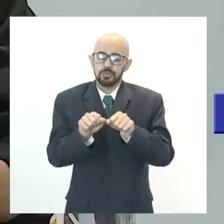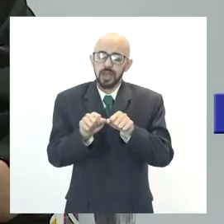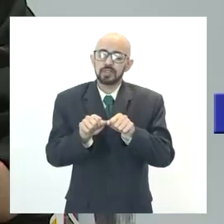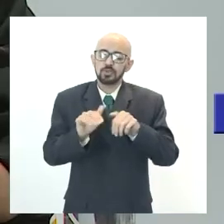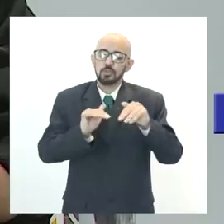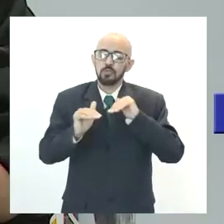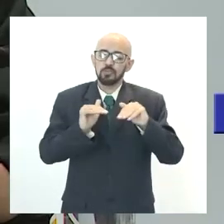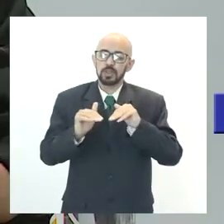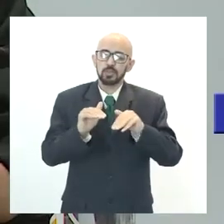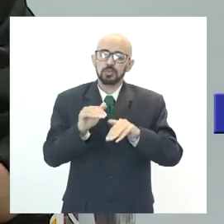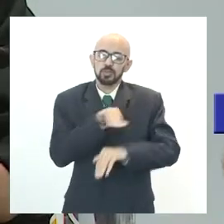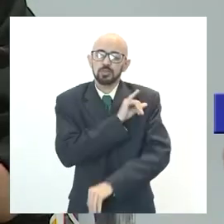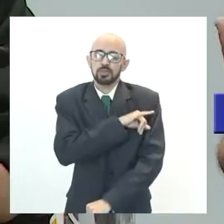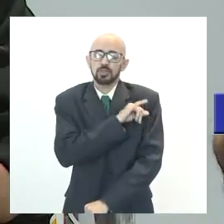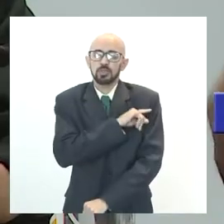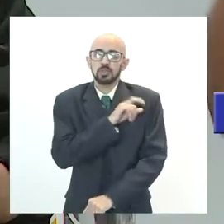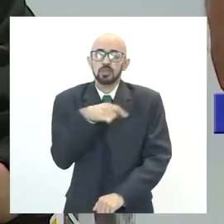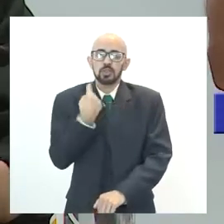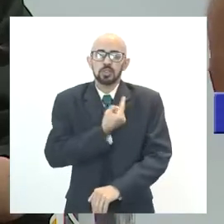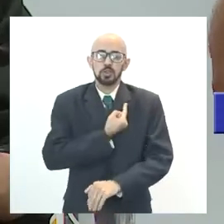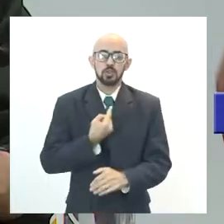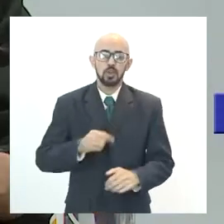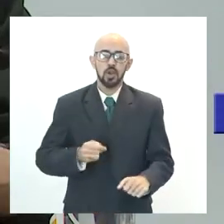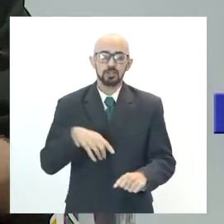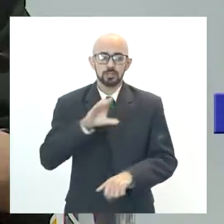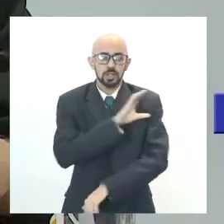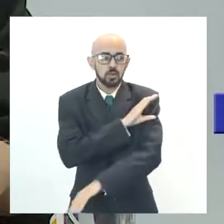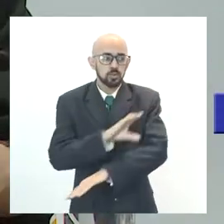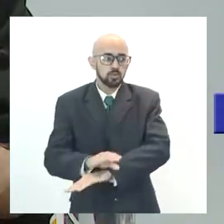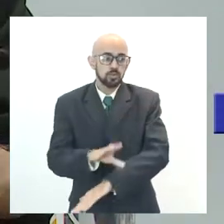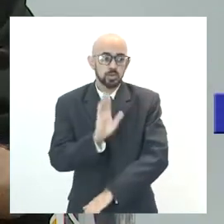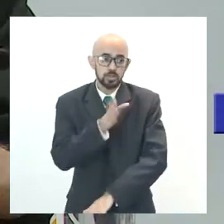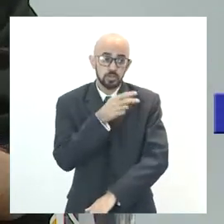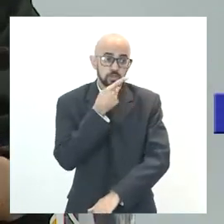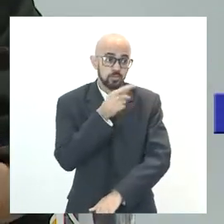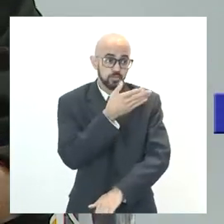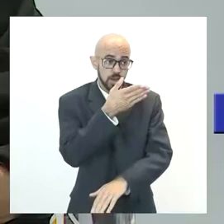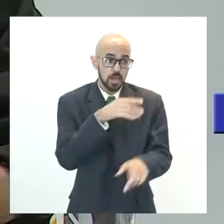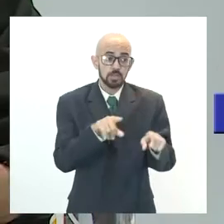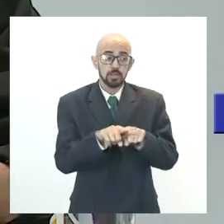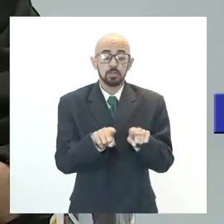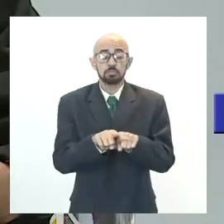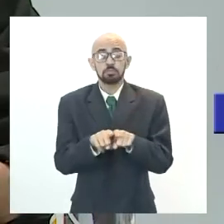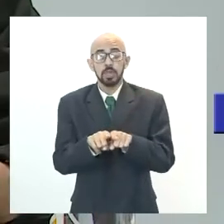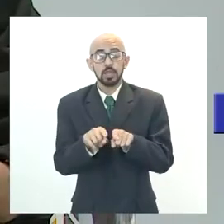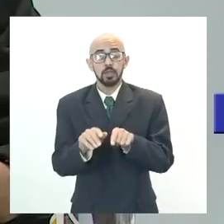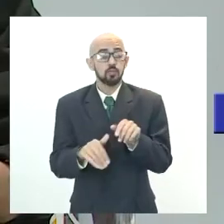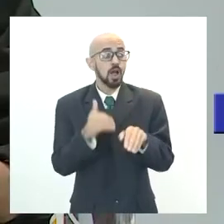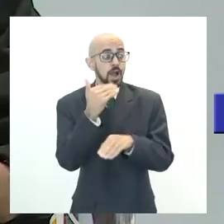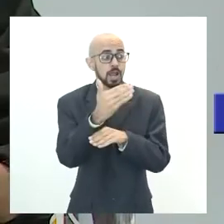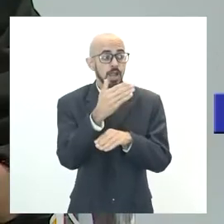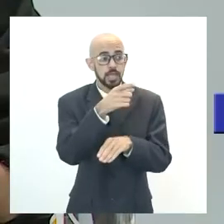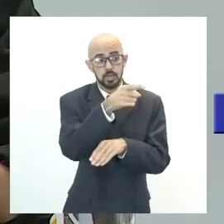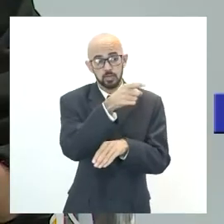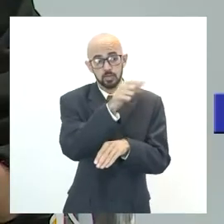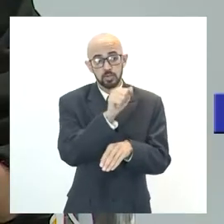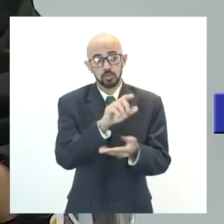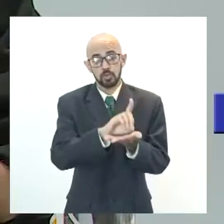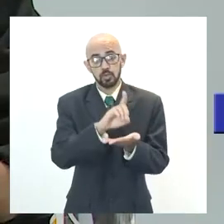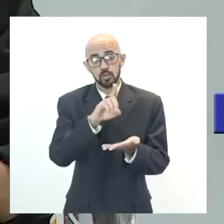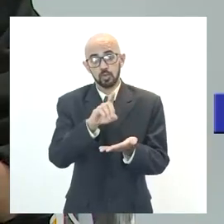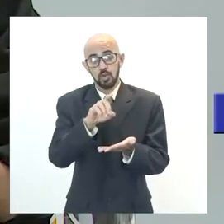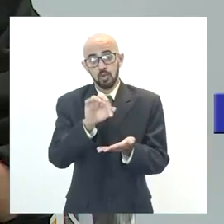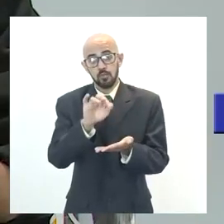Janeiro e enorme a cultura Então como já foi dito pelo eu vou até um pouco além do Dr